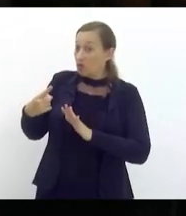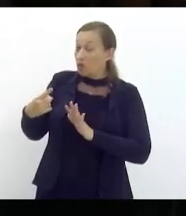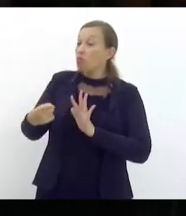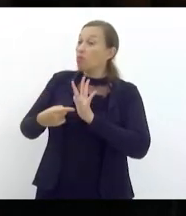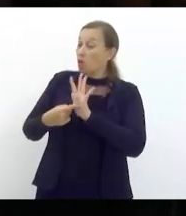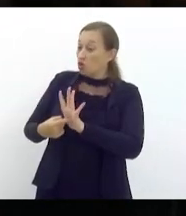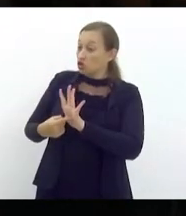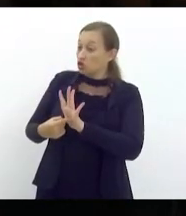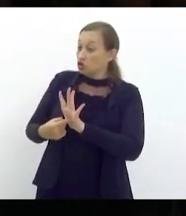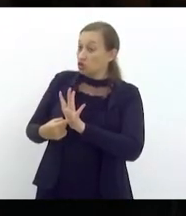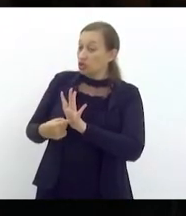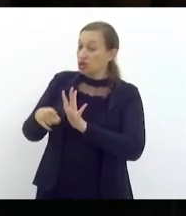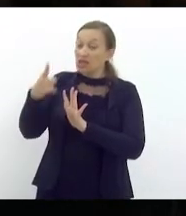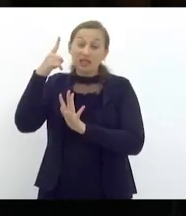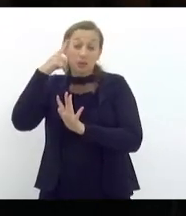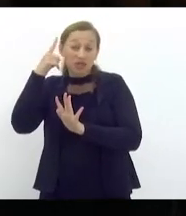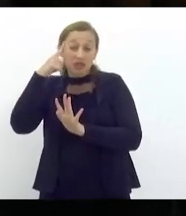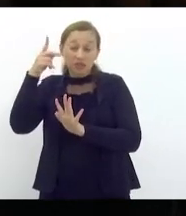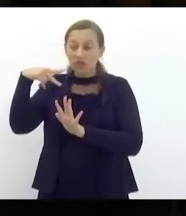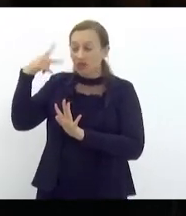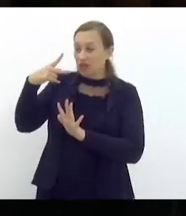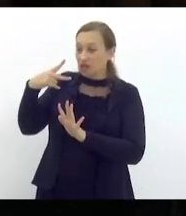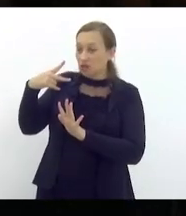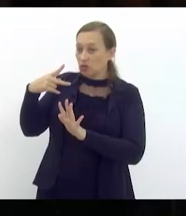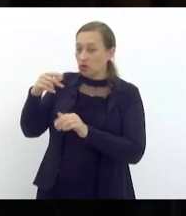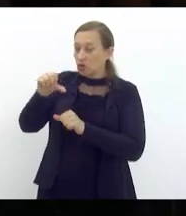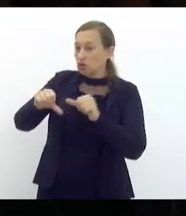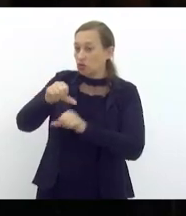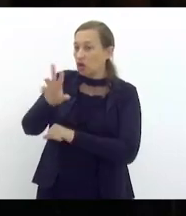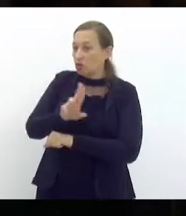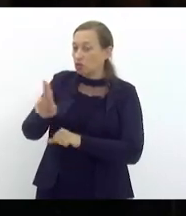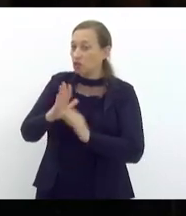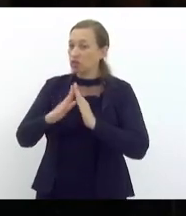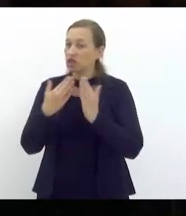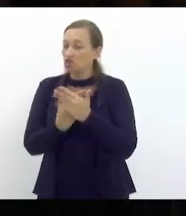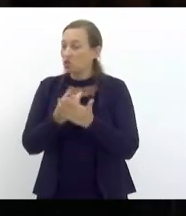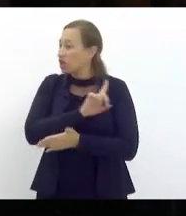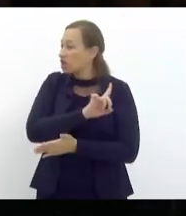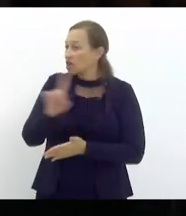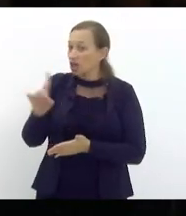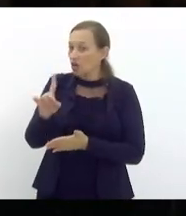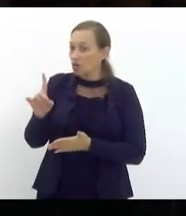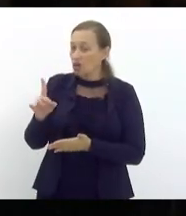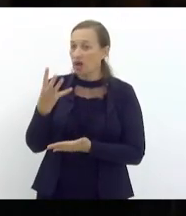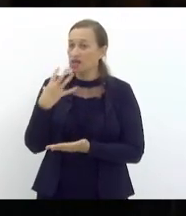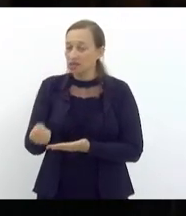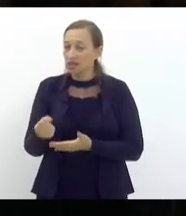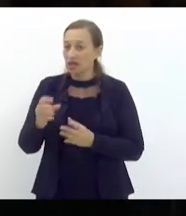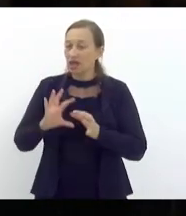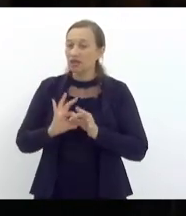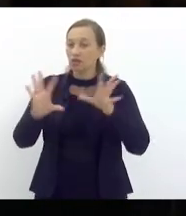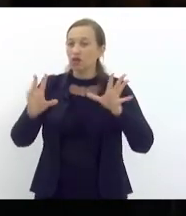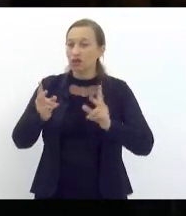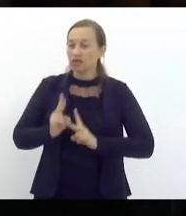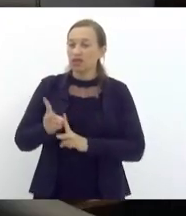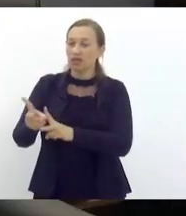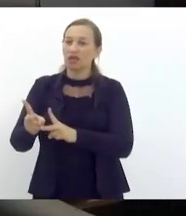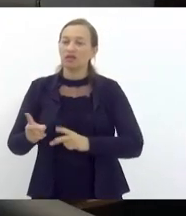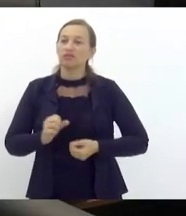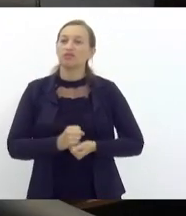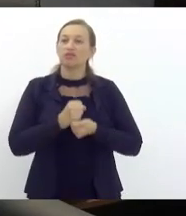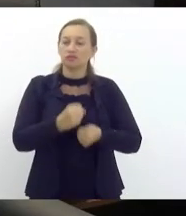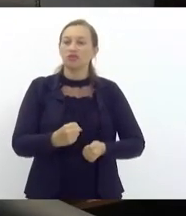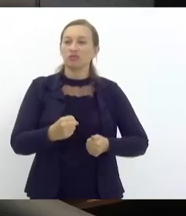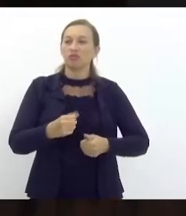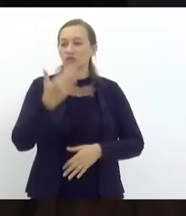obscuros como desse Vereador quer mudar o nome da escola para o Olavo de Carvalho não vão ter mais espaço porque a democracia segue firme Muito obrigado